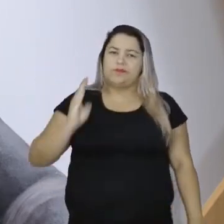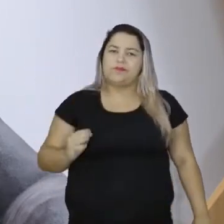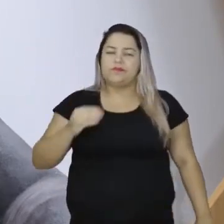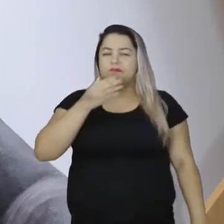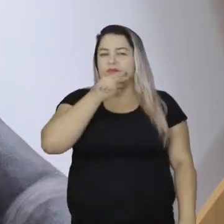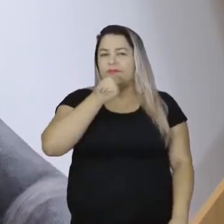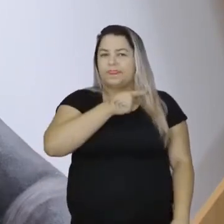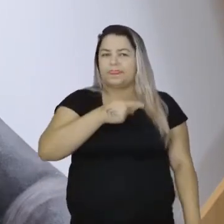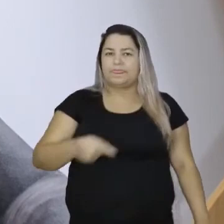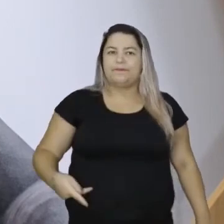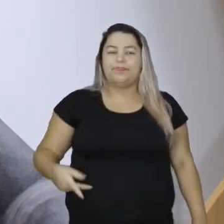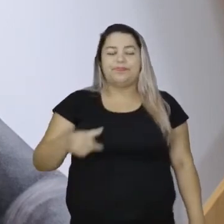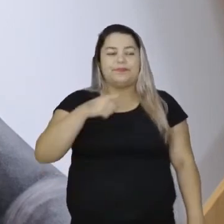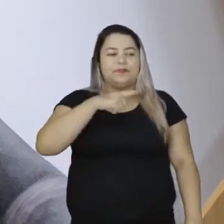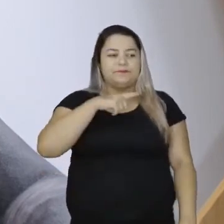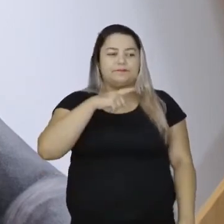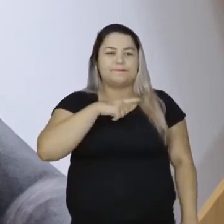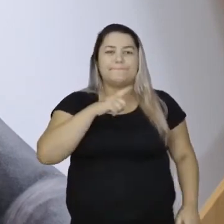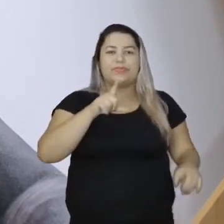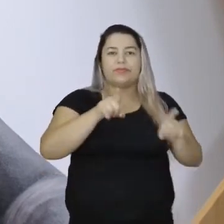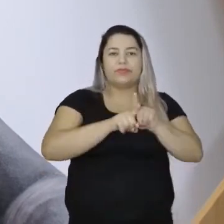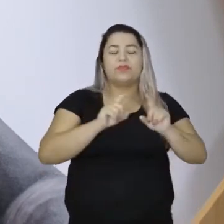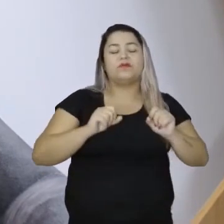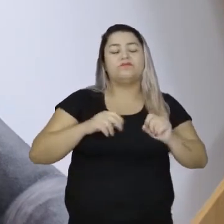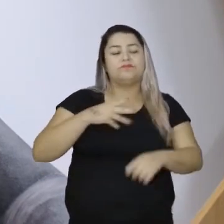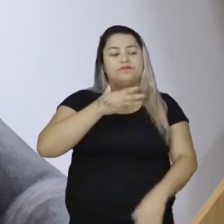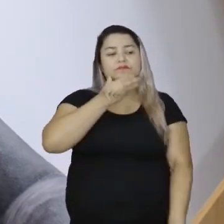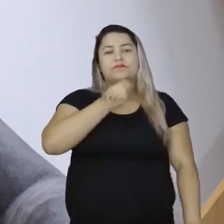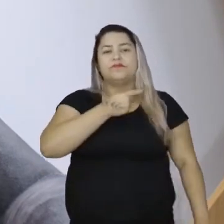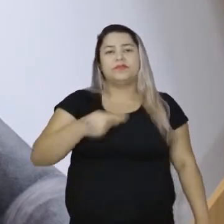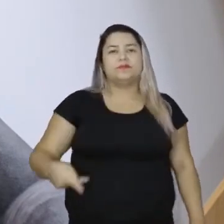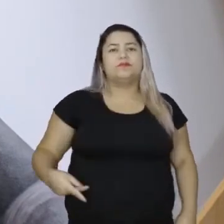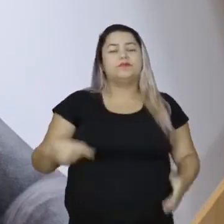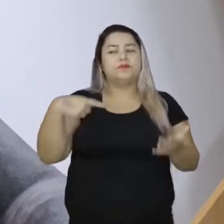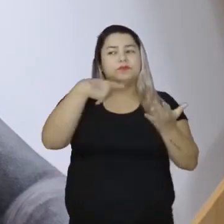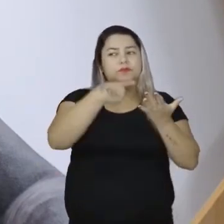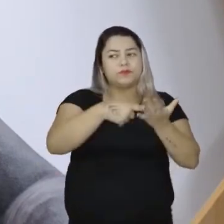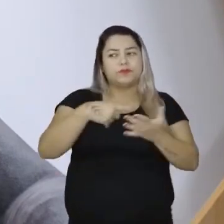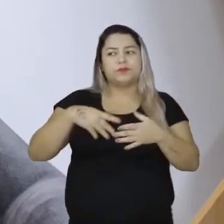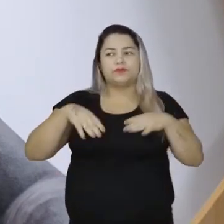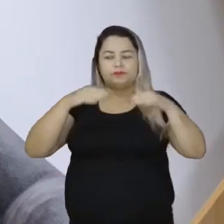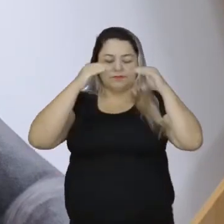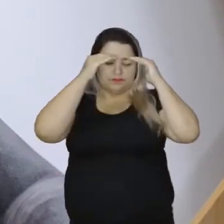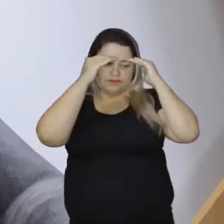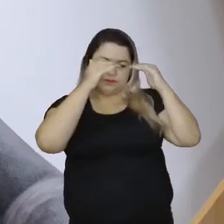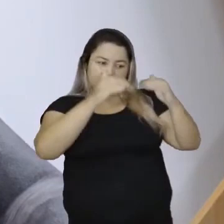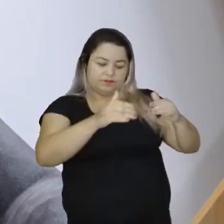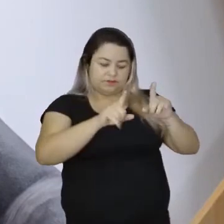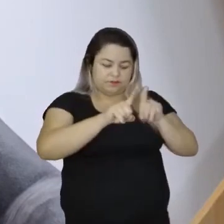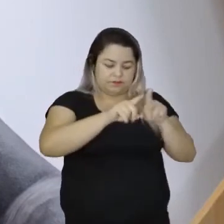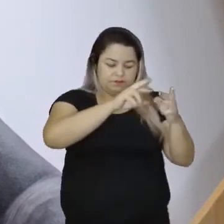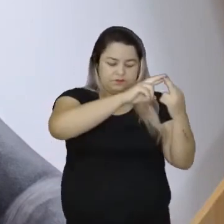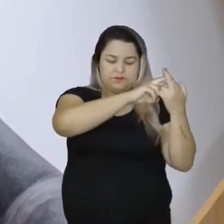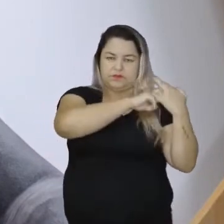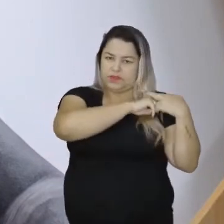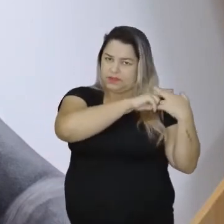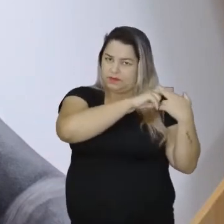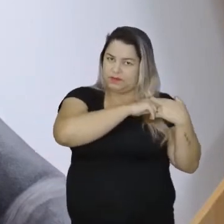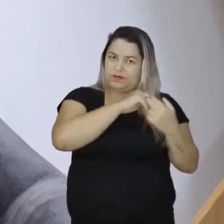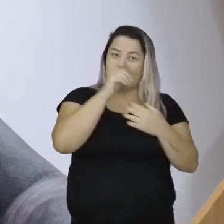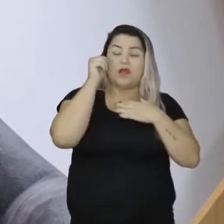presidente Lula tem sido um presidente que tem compromisso, respeito e responsabilidade com a agenda das